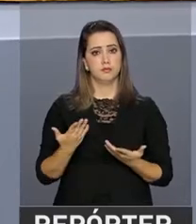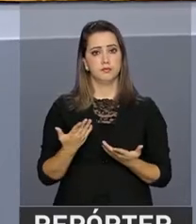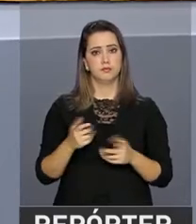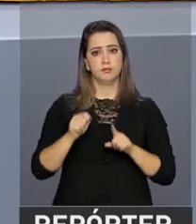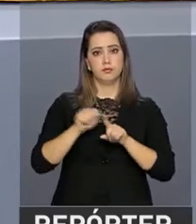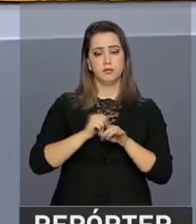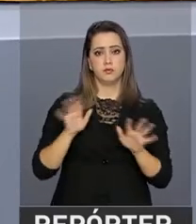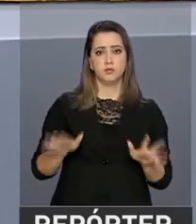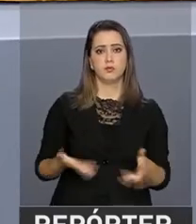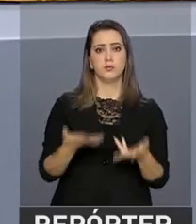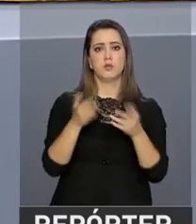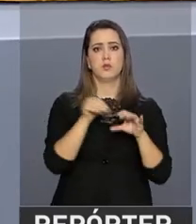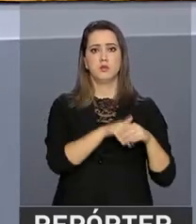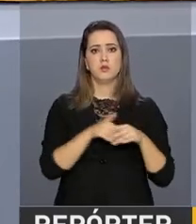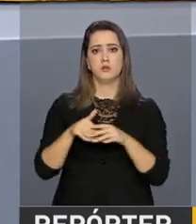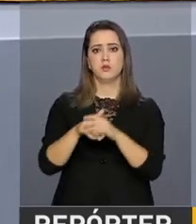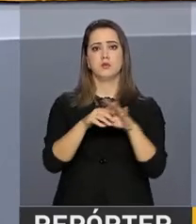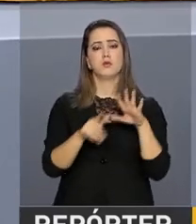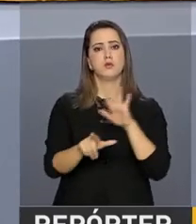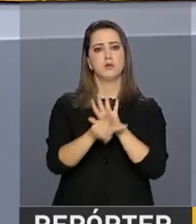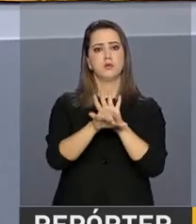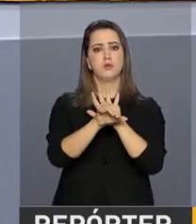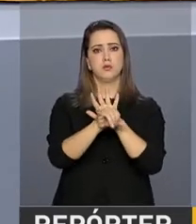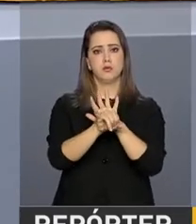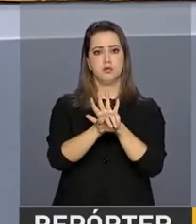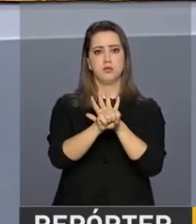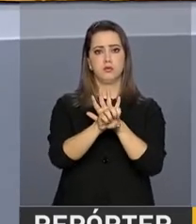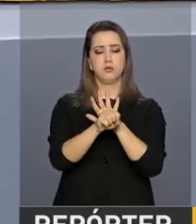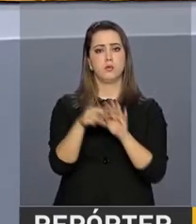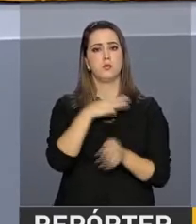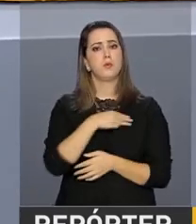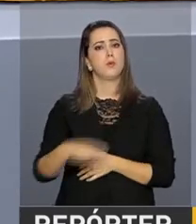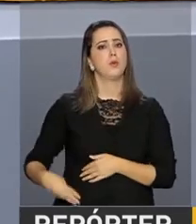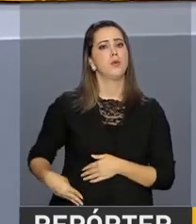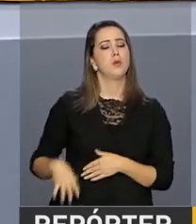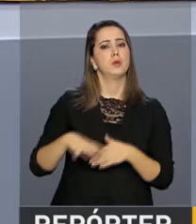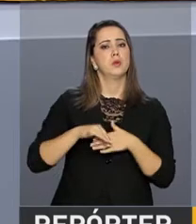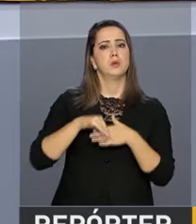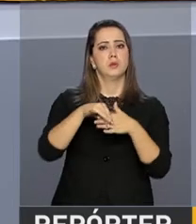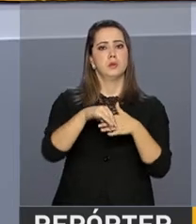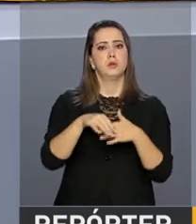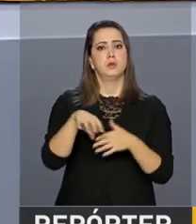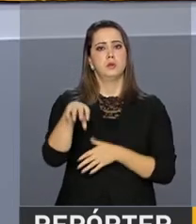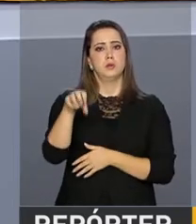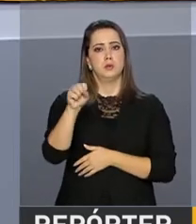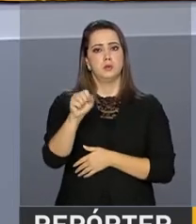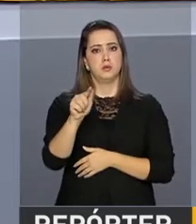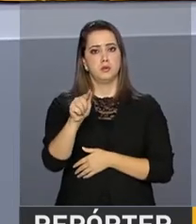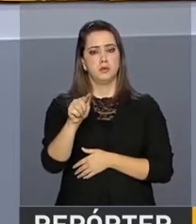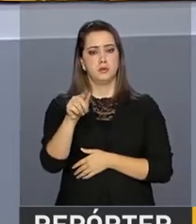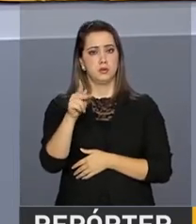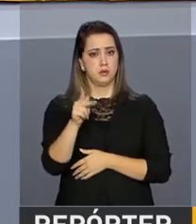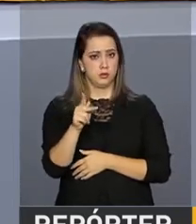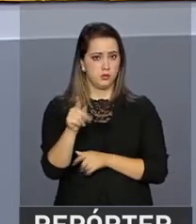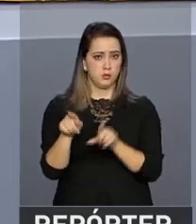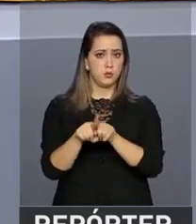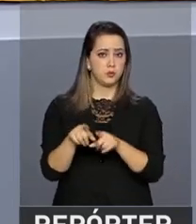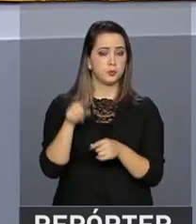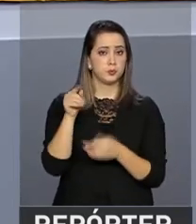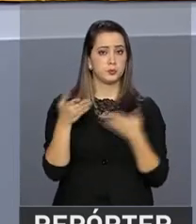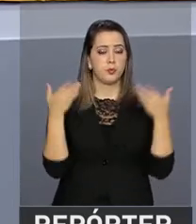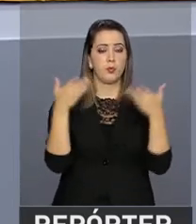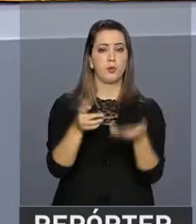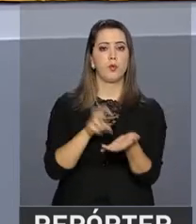às expectativas sobre a votação da reforma da previdência o ministro chefe da secretaria geral da presidência da república participou